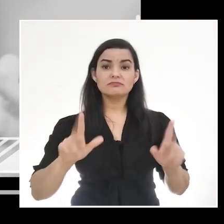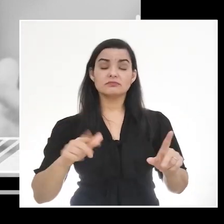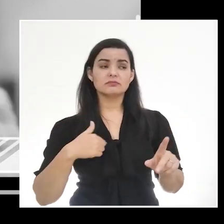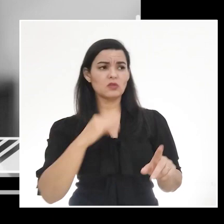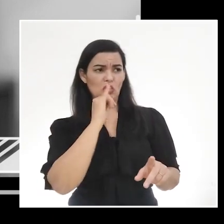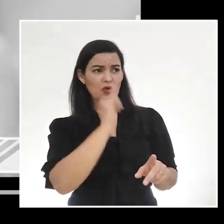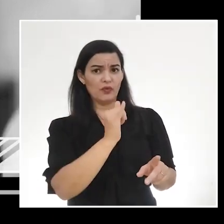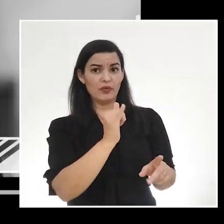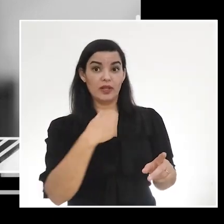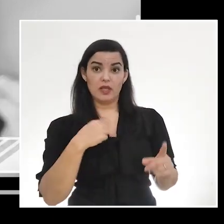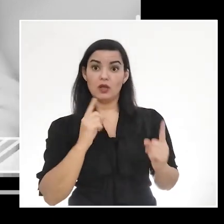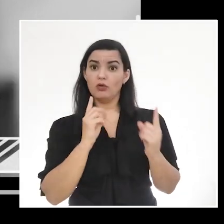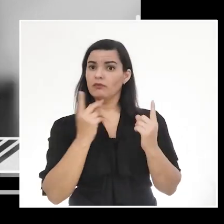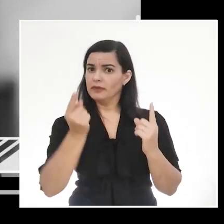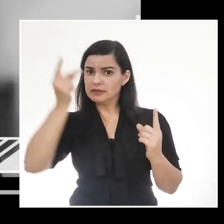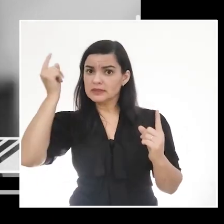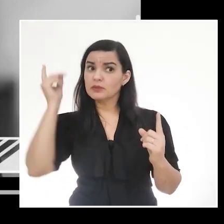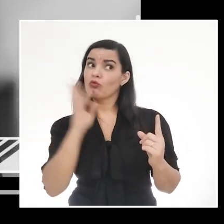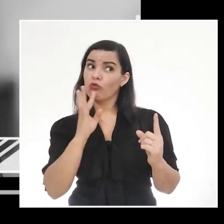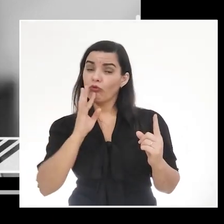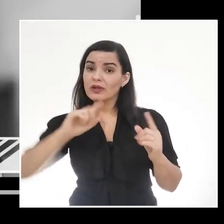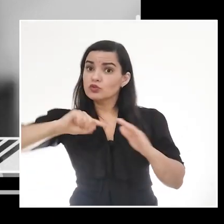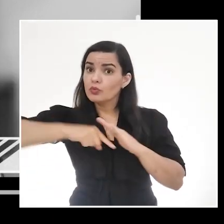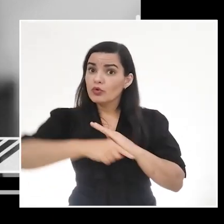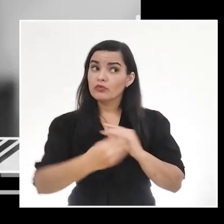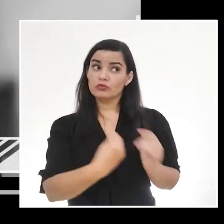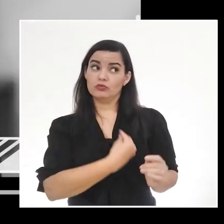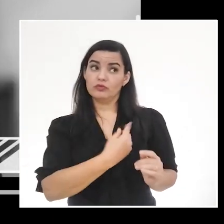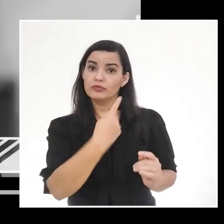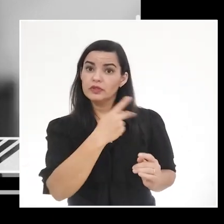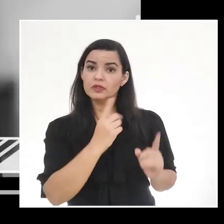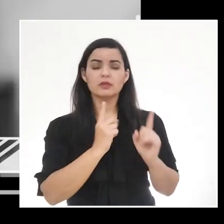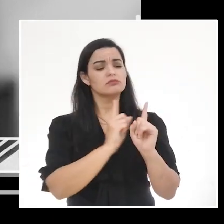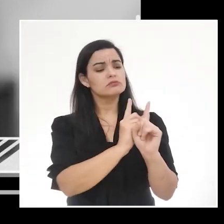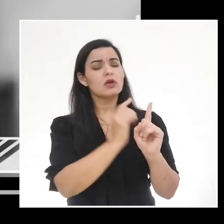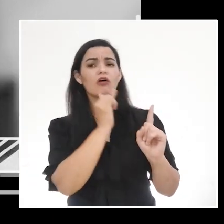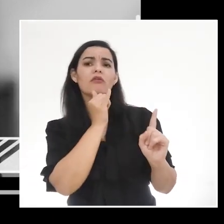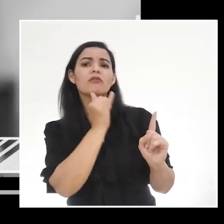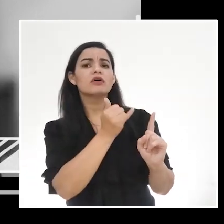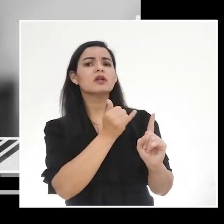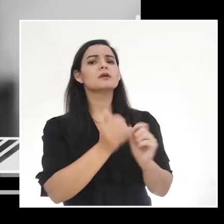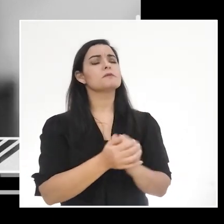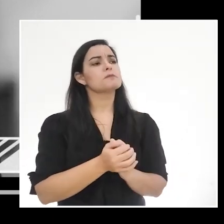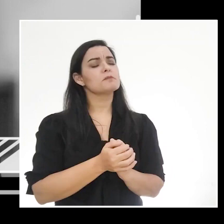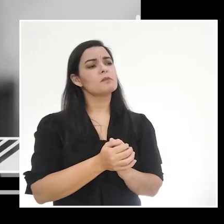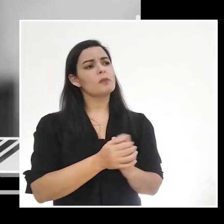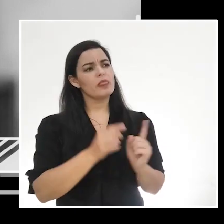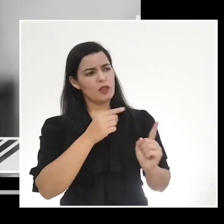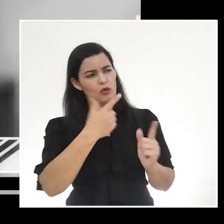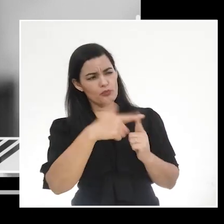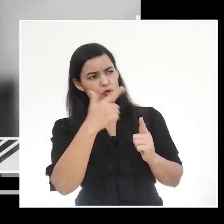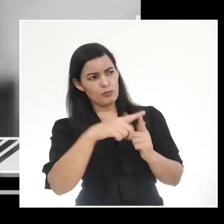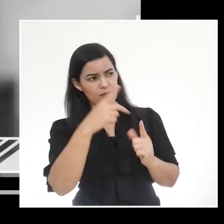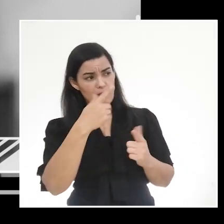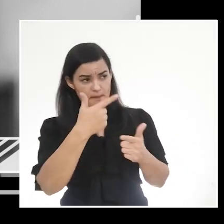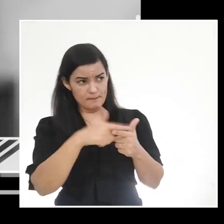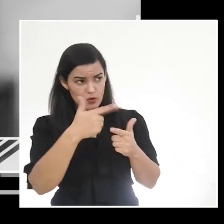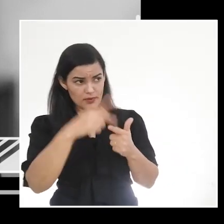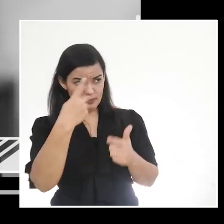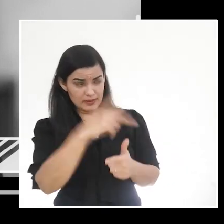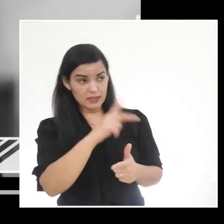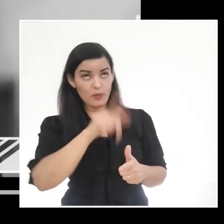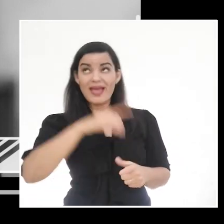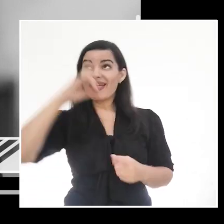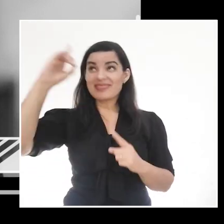Deus como pai. Como assim Deus como pai? E eu pude dizer a ele, porque eu caminhava com ele há muito tempo, eu conhecia a sua história de